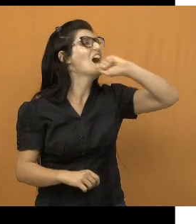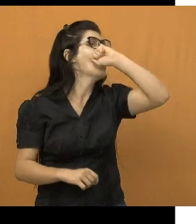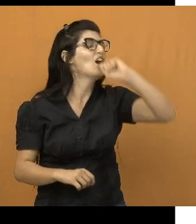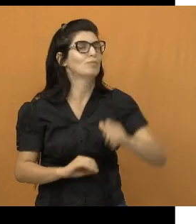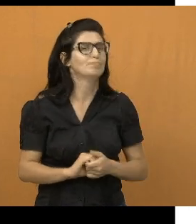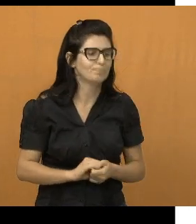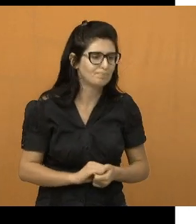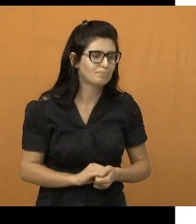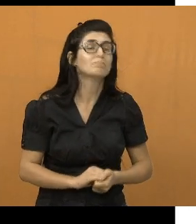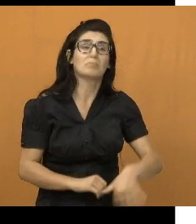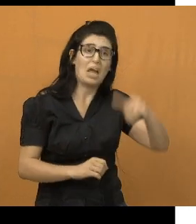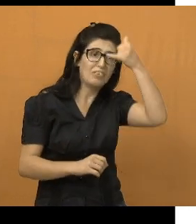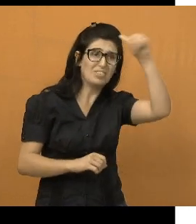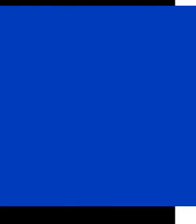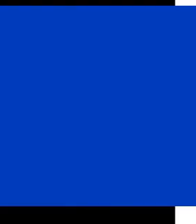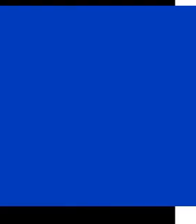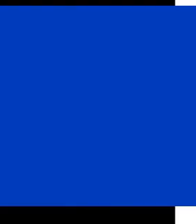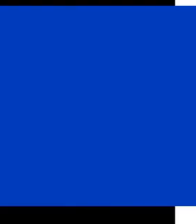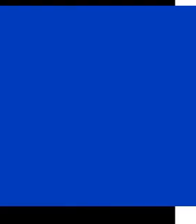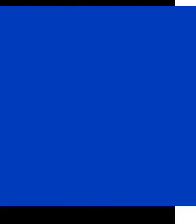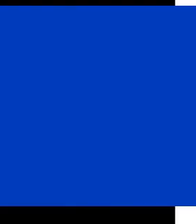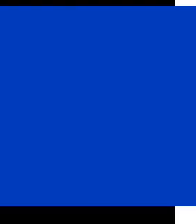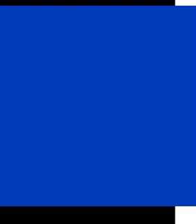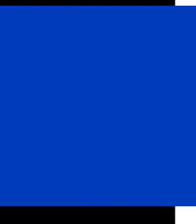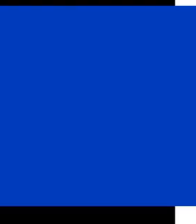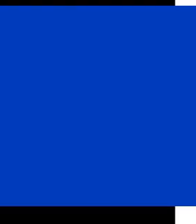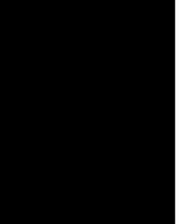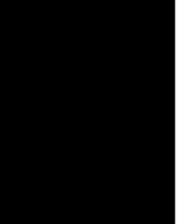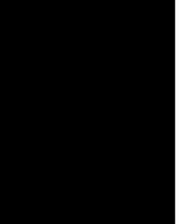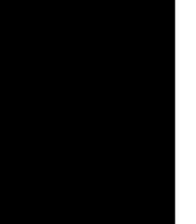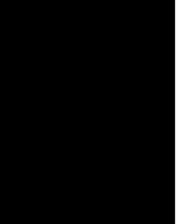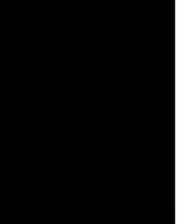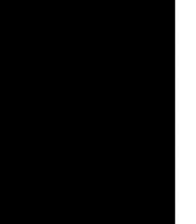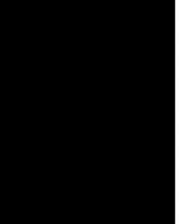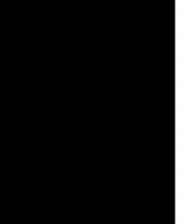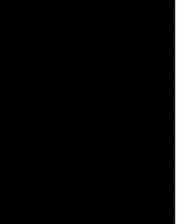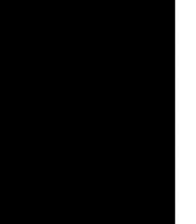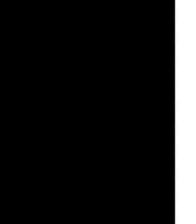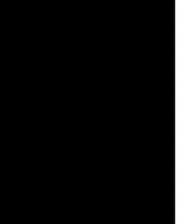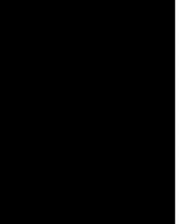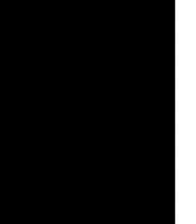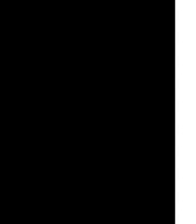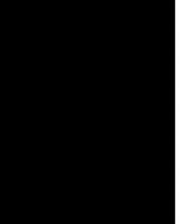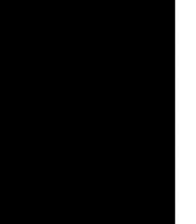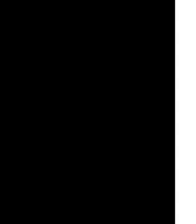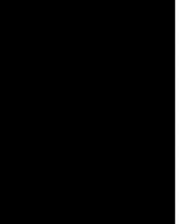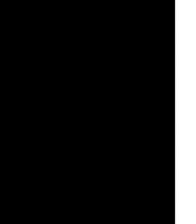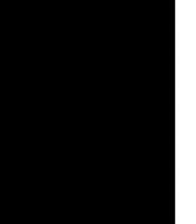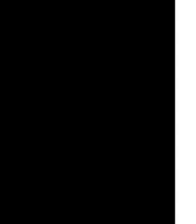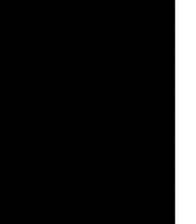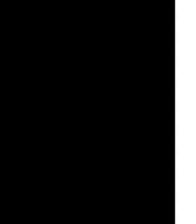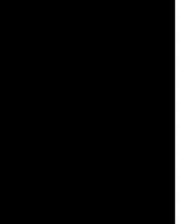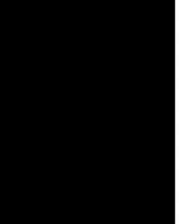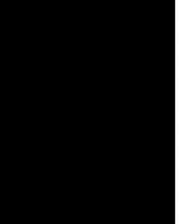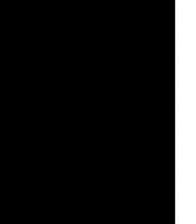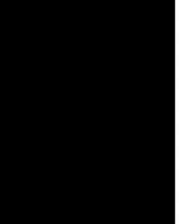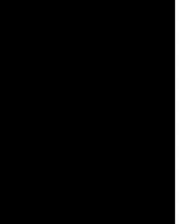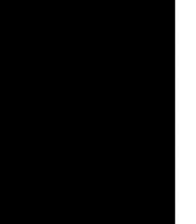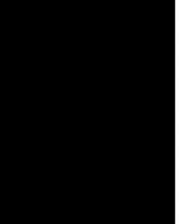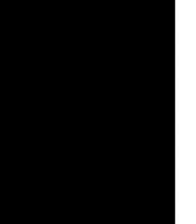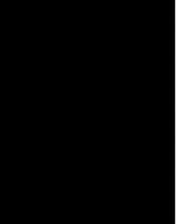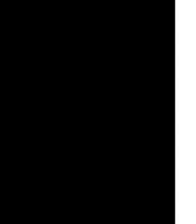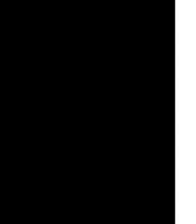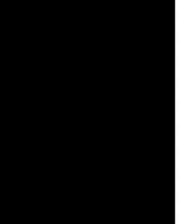drástica do primeiro para o segundo quadrimestre, e isso foi apontado aqui na prestação de contas do